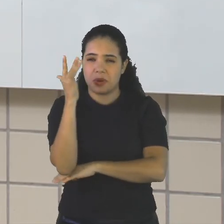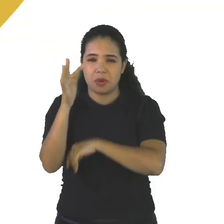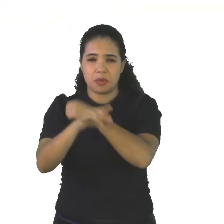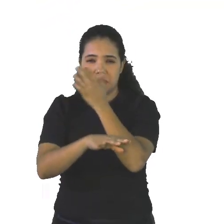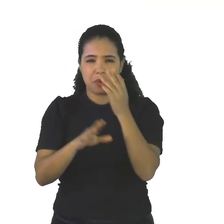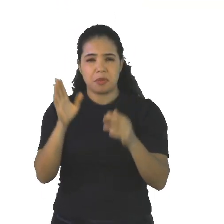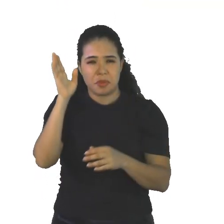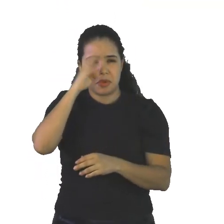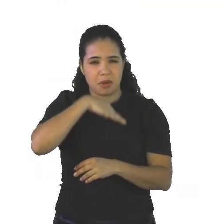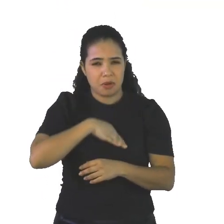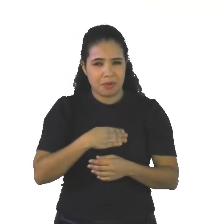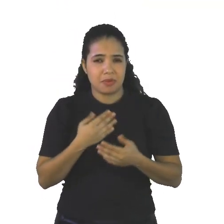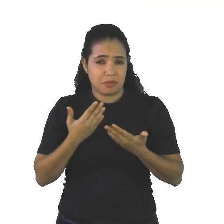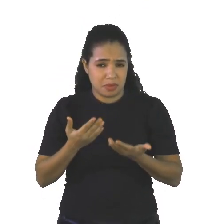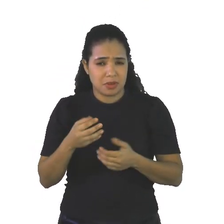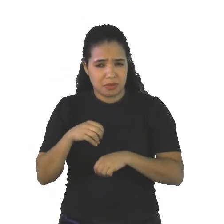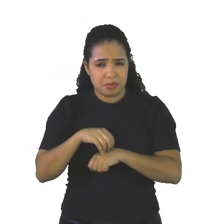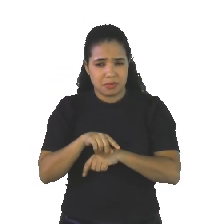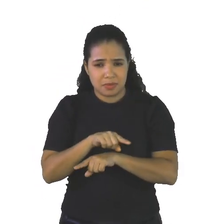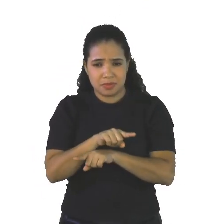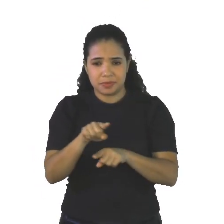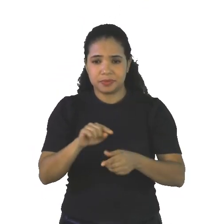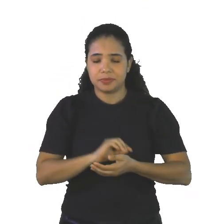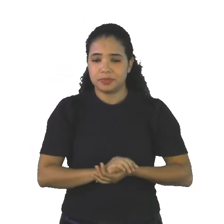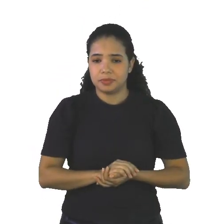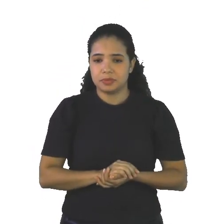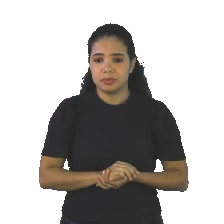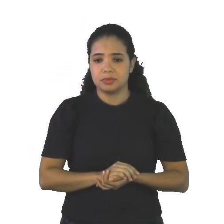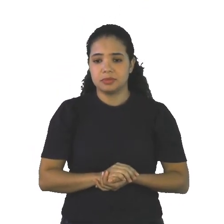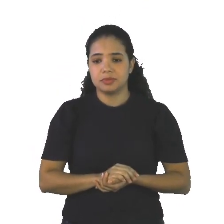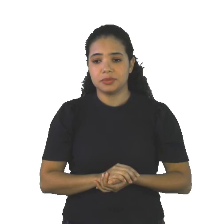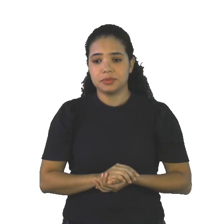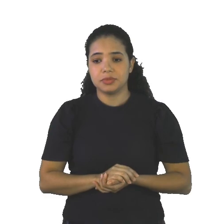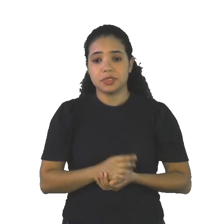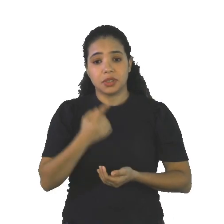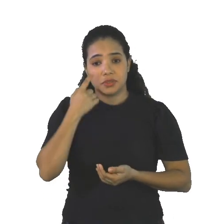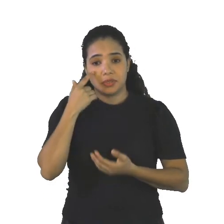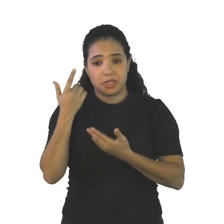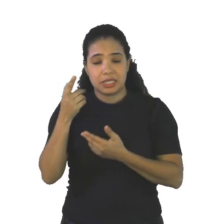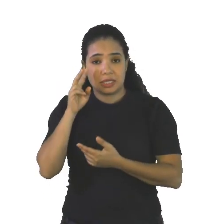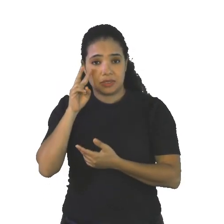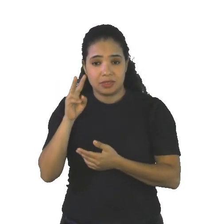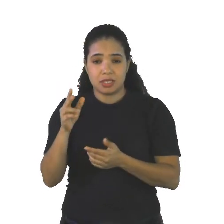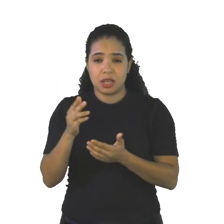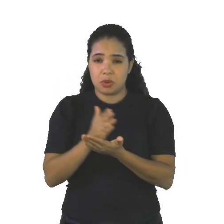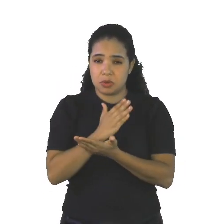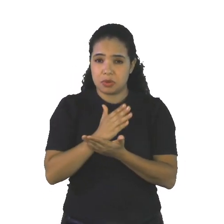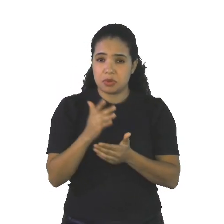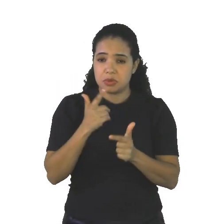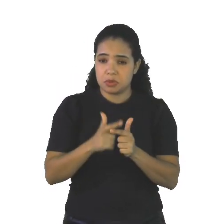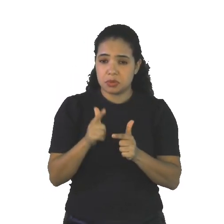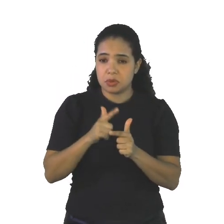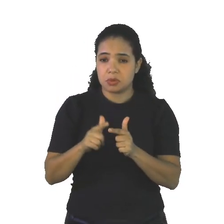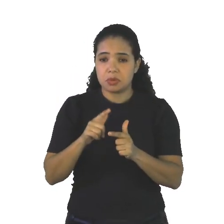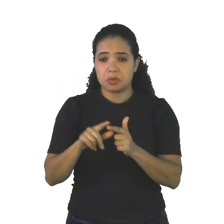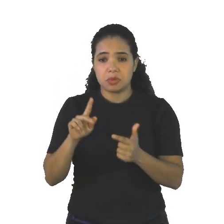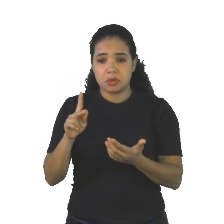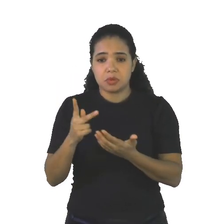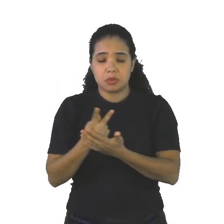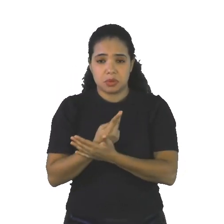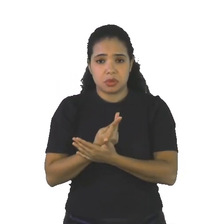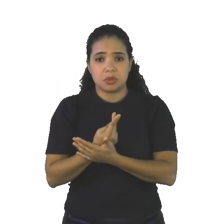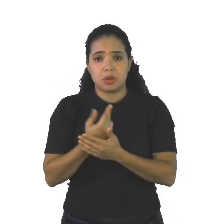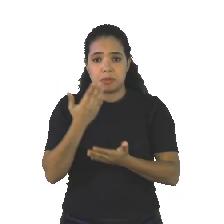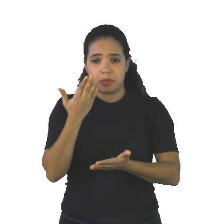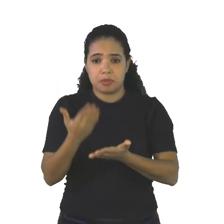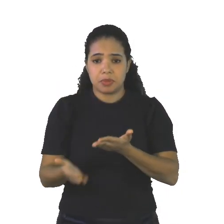dica para vocês, tá? Na tela de vocês aí a gente está com alguns problemas causados pela